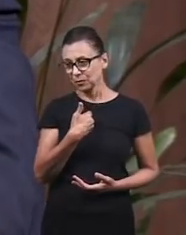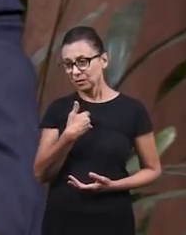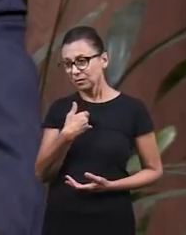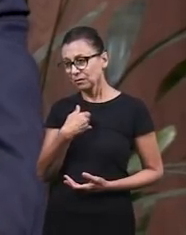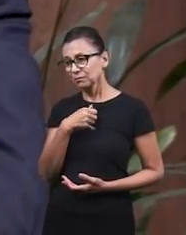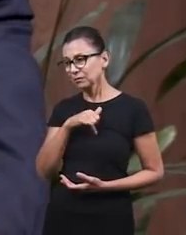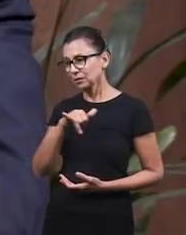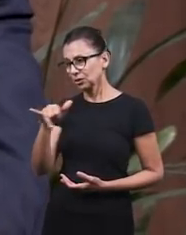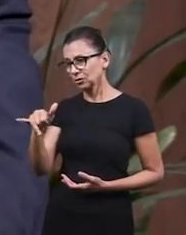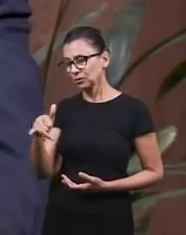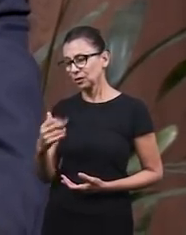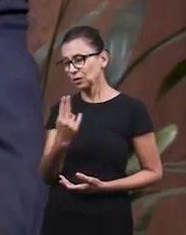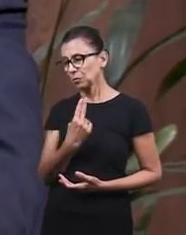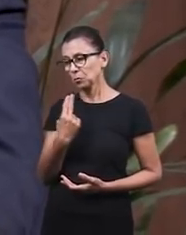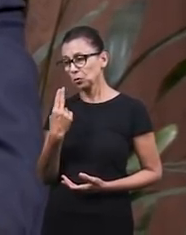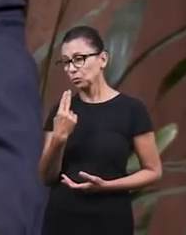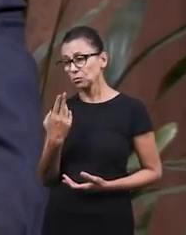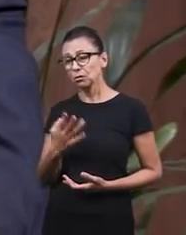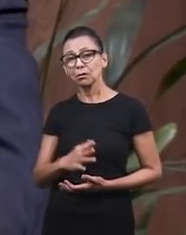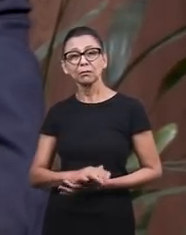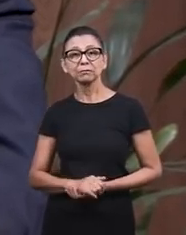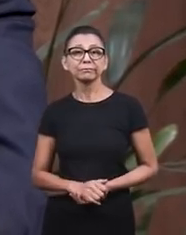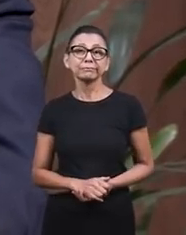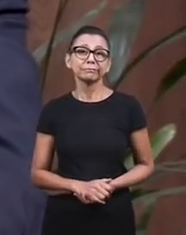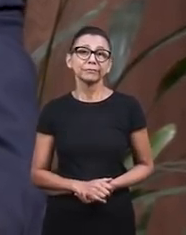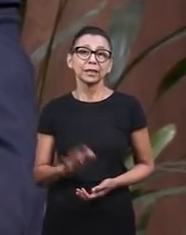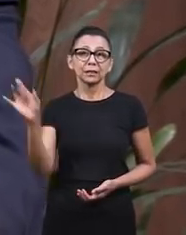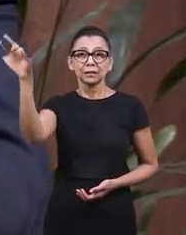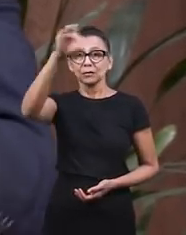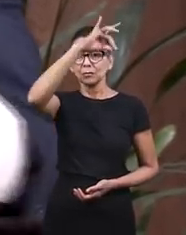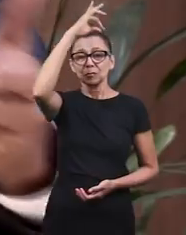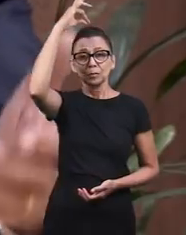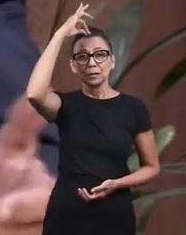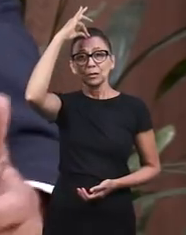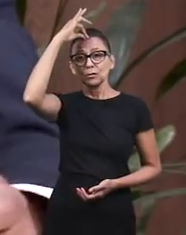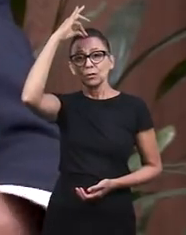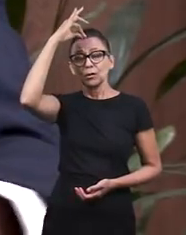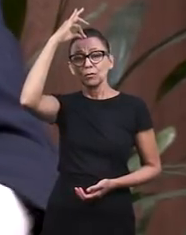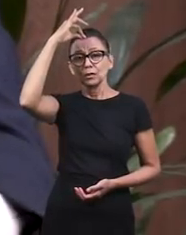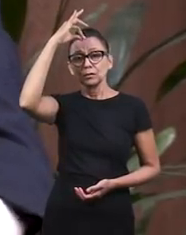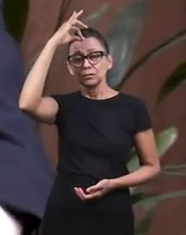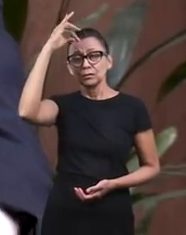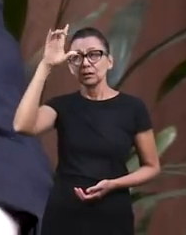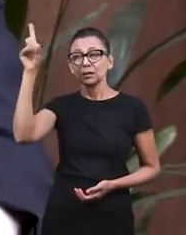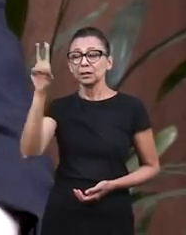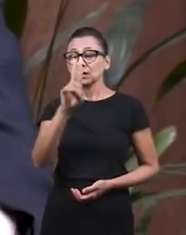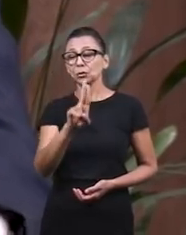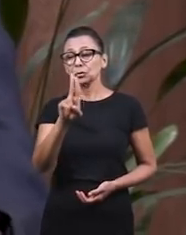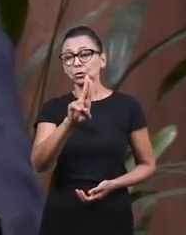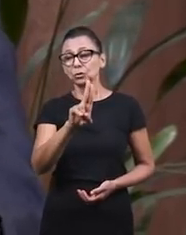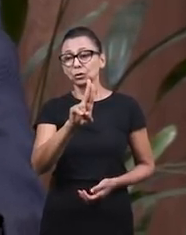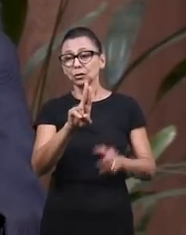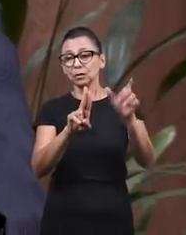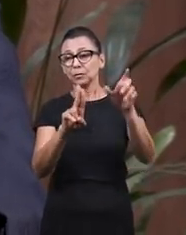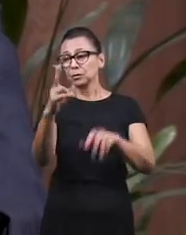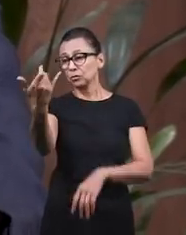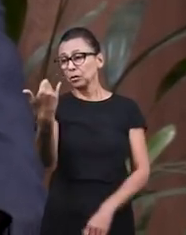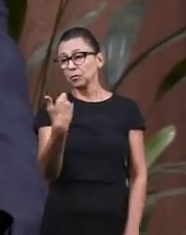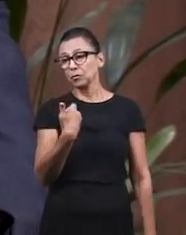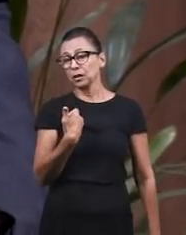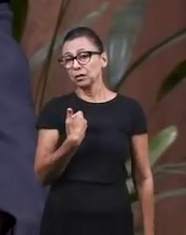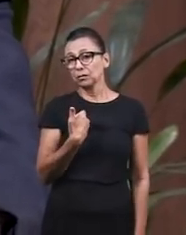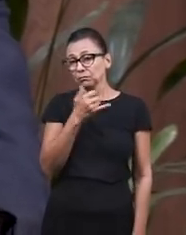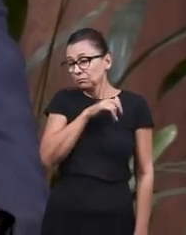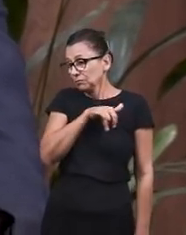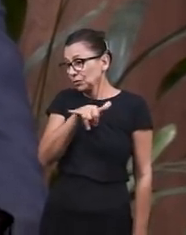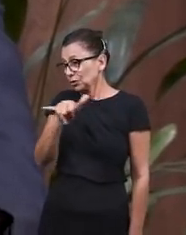Espírito Santo, foi revelado a alguém e alguém passou o dom. E eu sou simplesmente a pessoa que transmitiu os dons